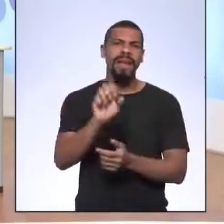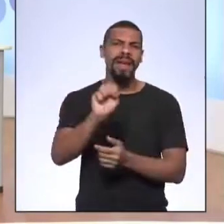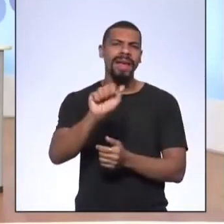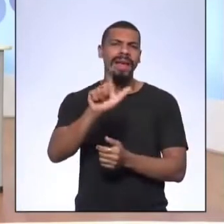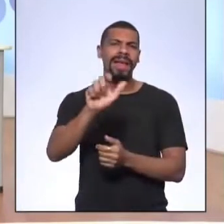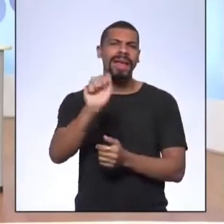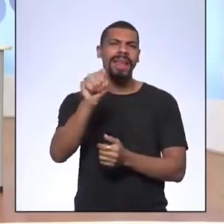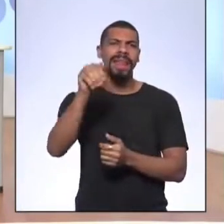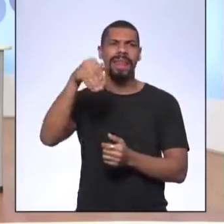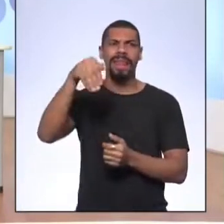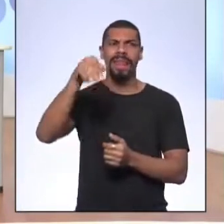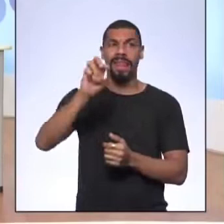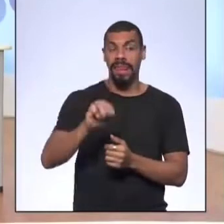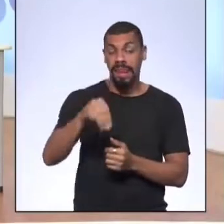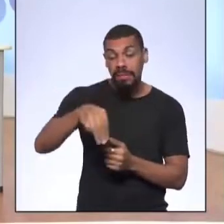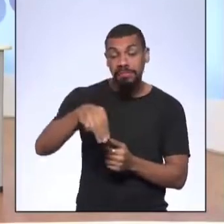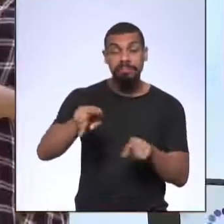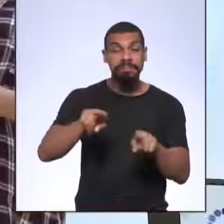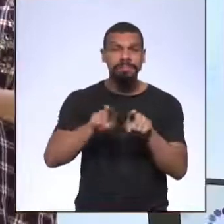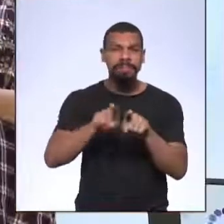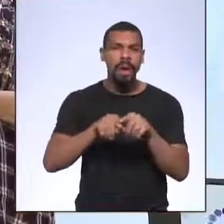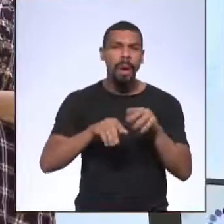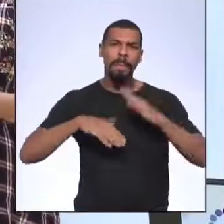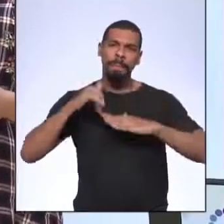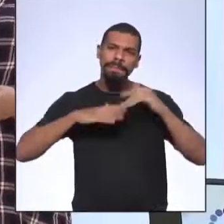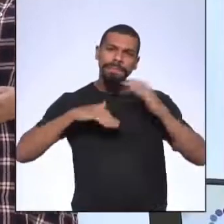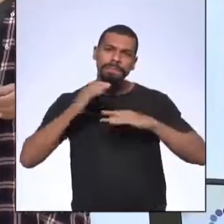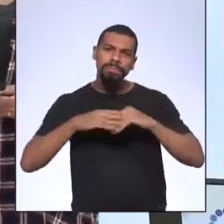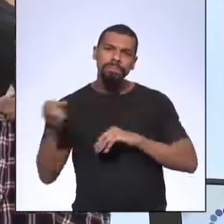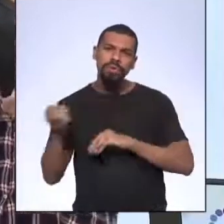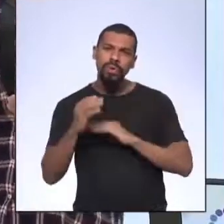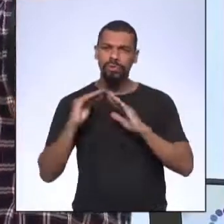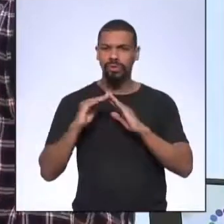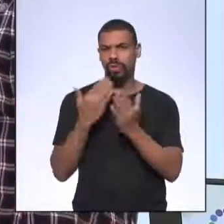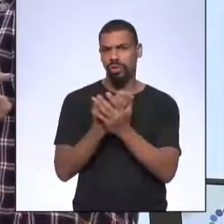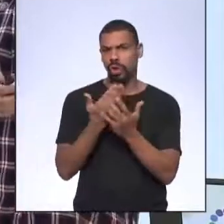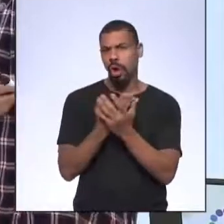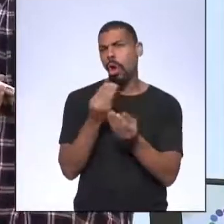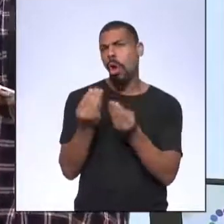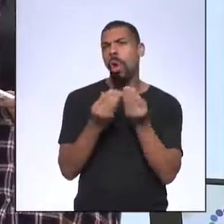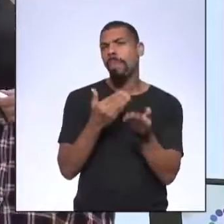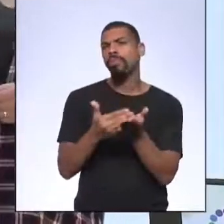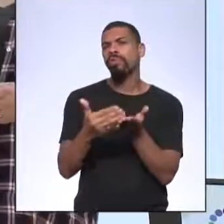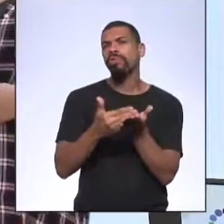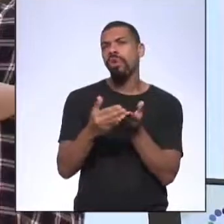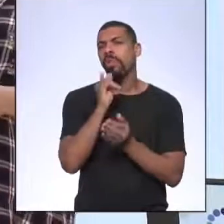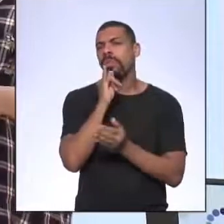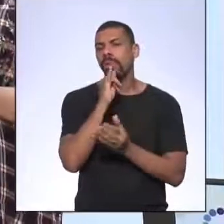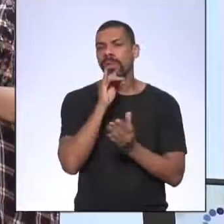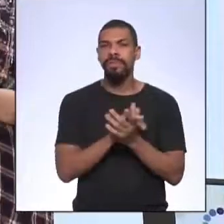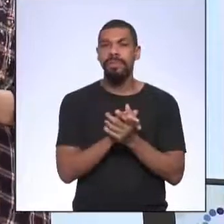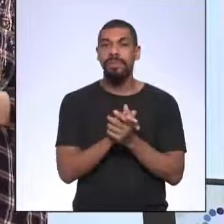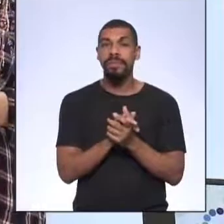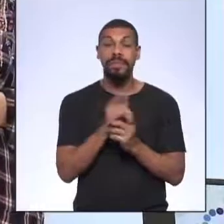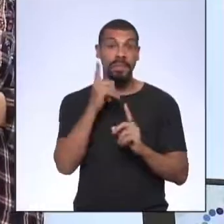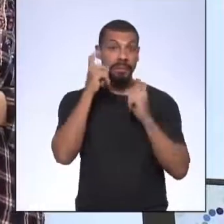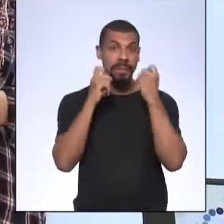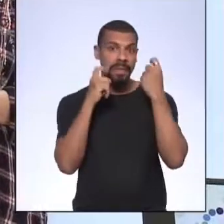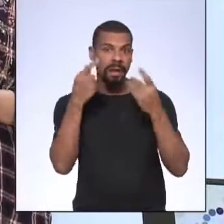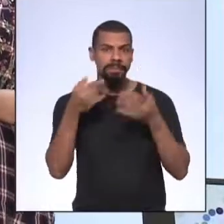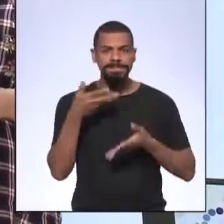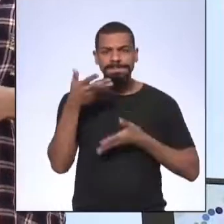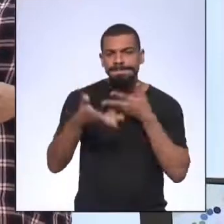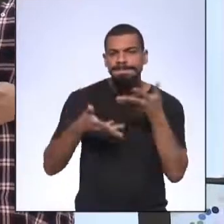né é uma prática relativamente nova nas escolas tá o Islã gente ele surge Justamente a questão da expressividade